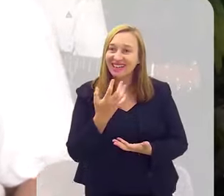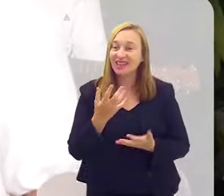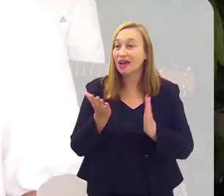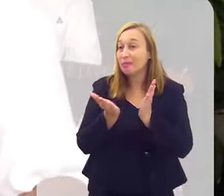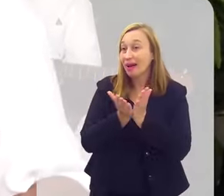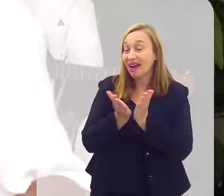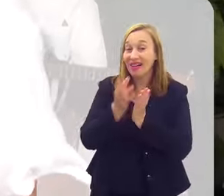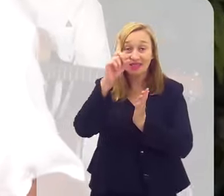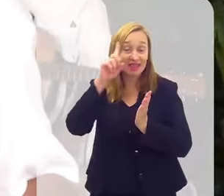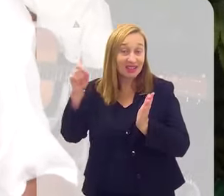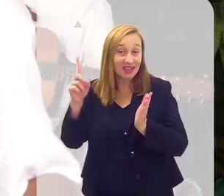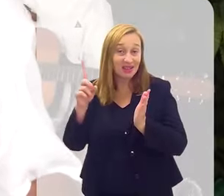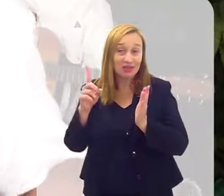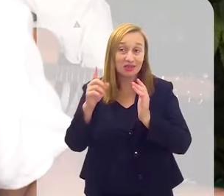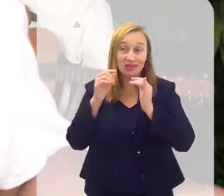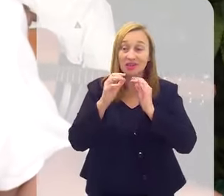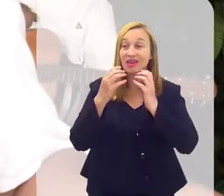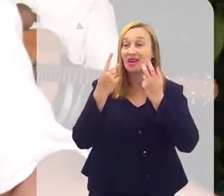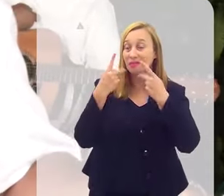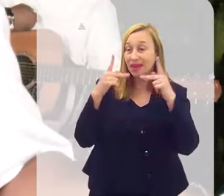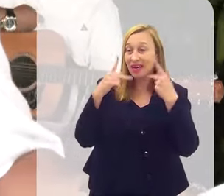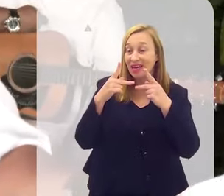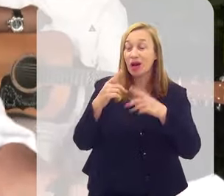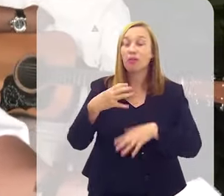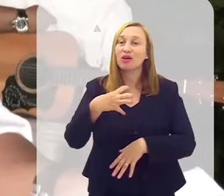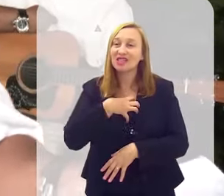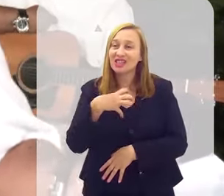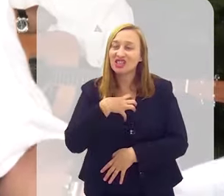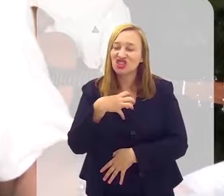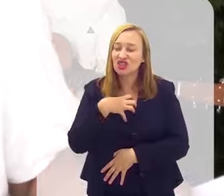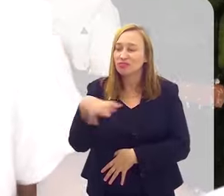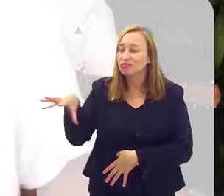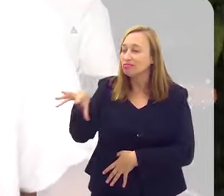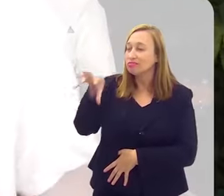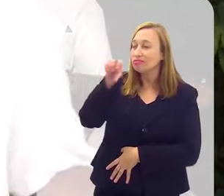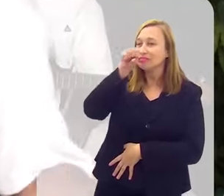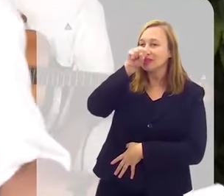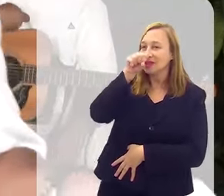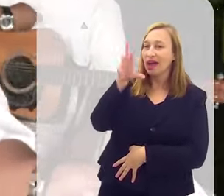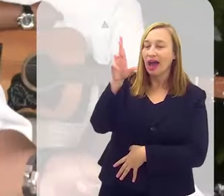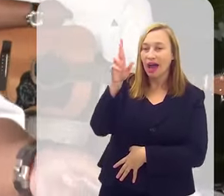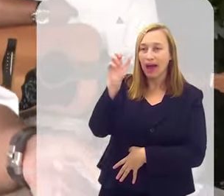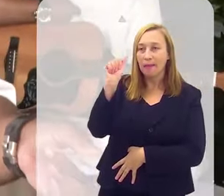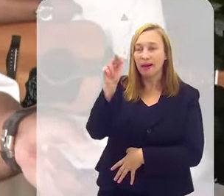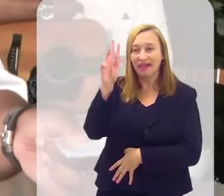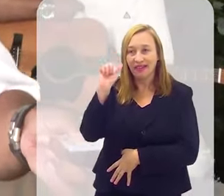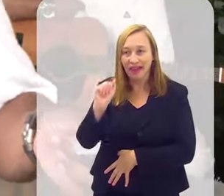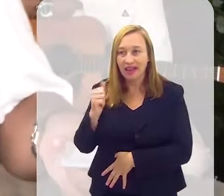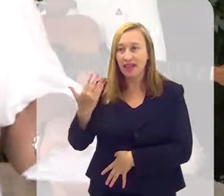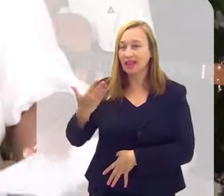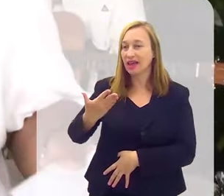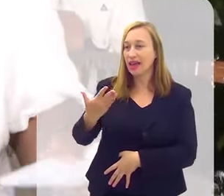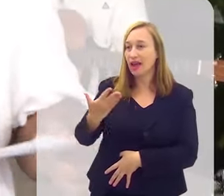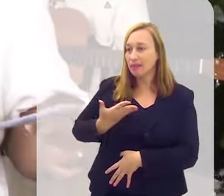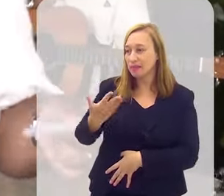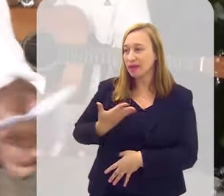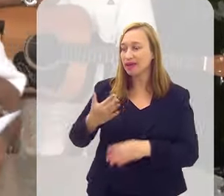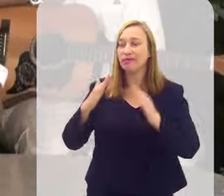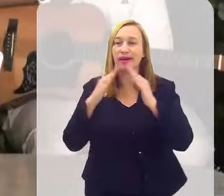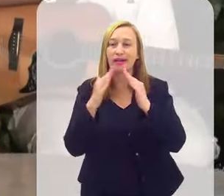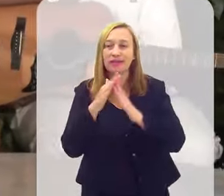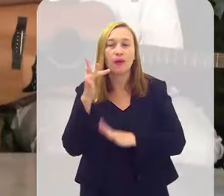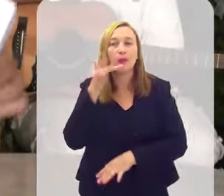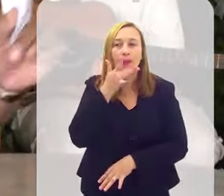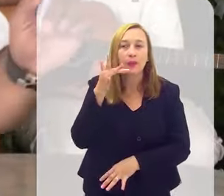boa cantando trazendo uma palavra e eu já posso chear sentir aqui o cheirinho de rabanada nã lá na casa dos